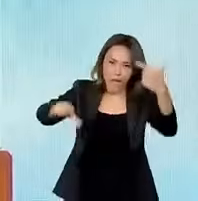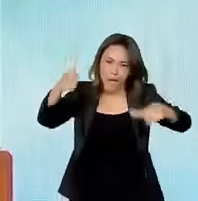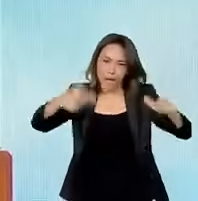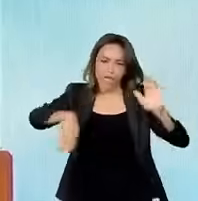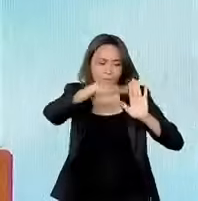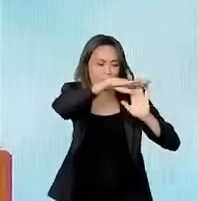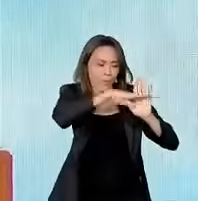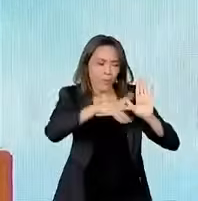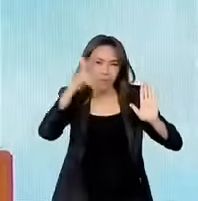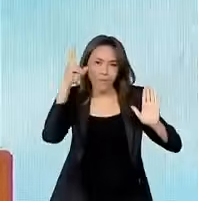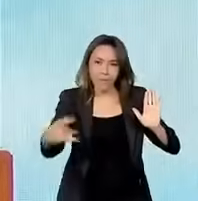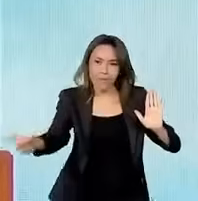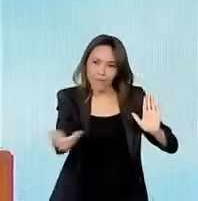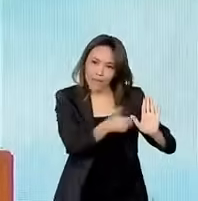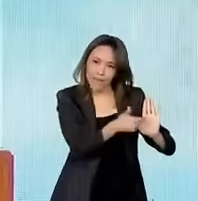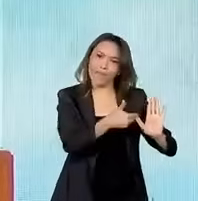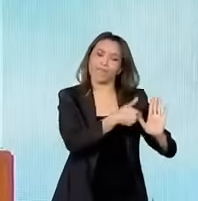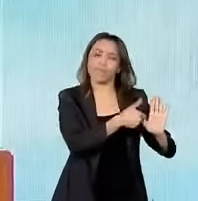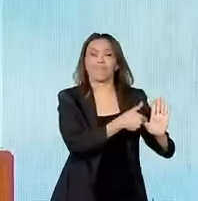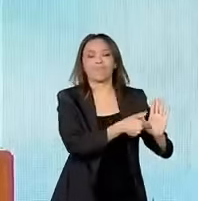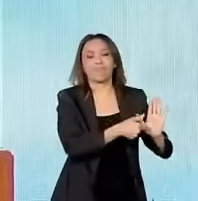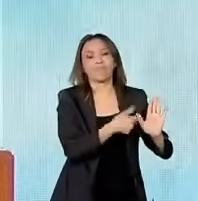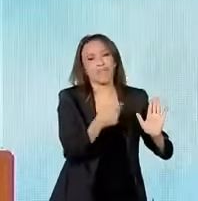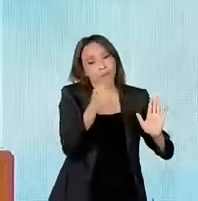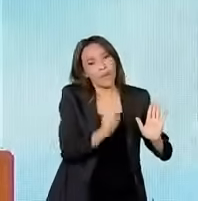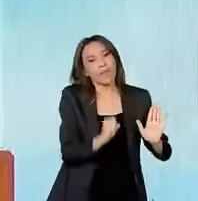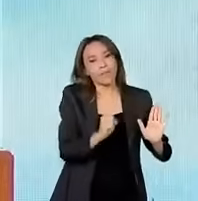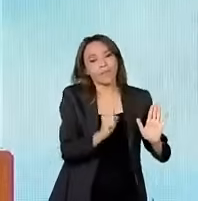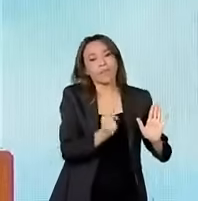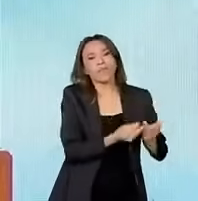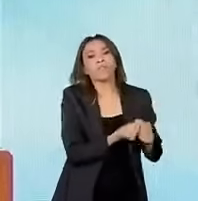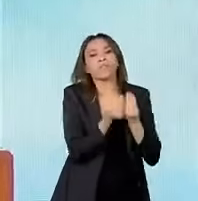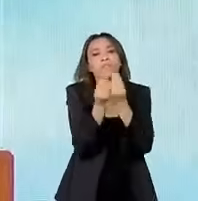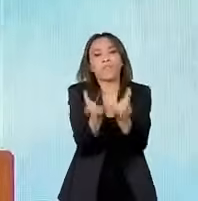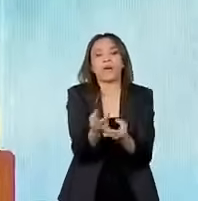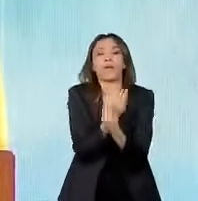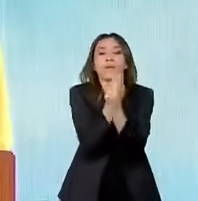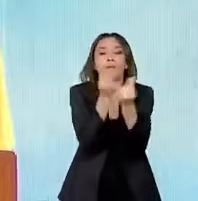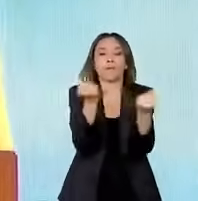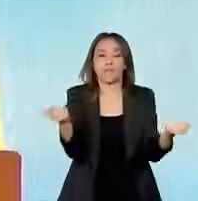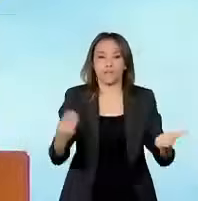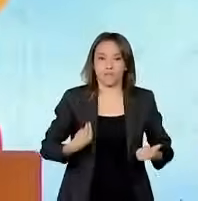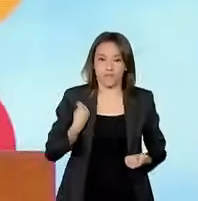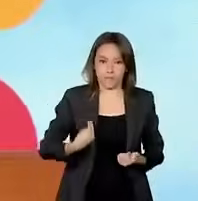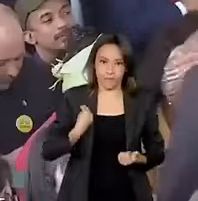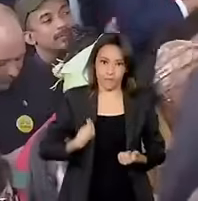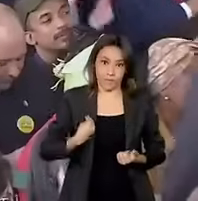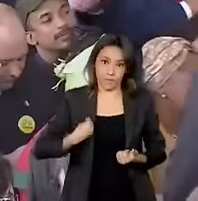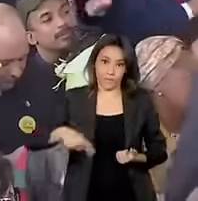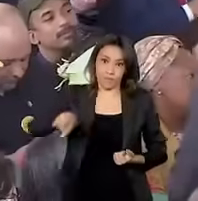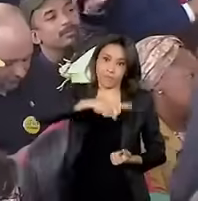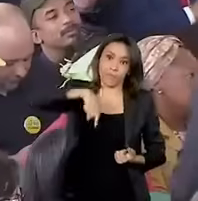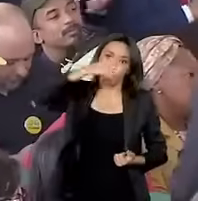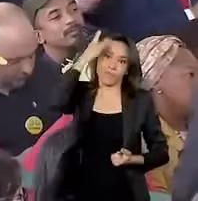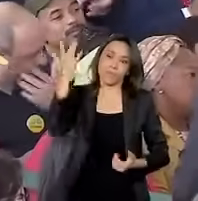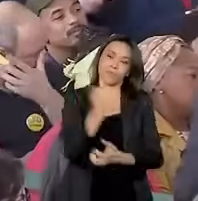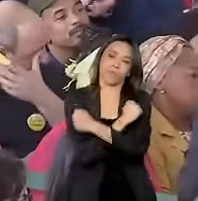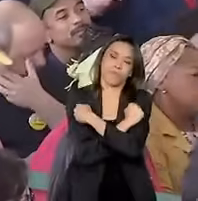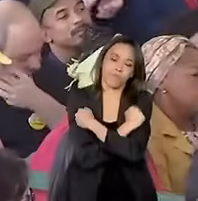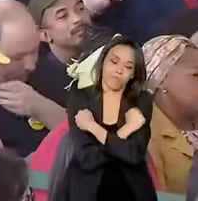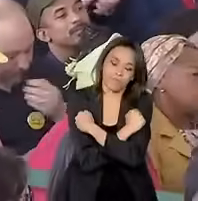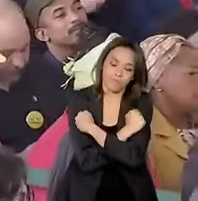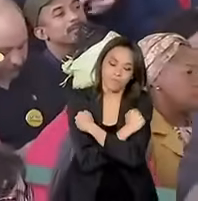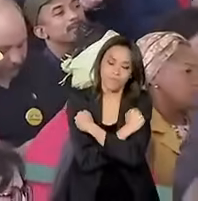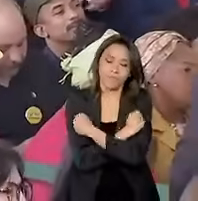programas desses venham para que a gente possa dar qualidade de vida às pessoas. Um grande abraço.